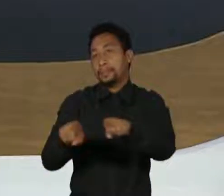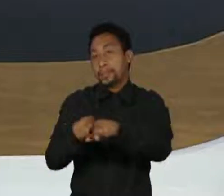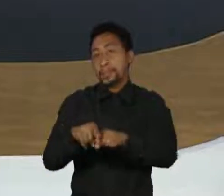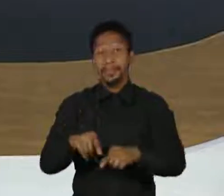conhecia antes da cría